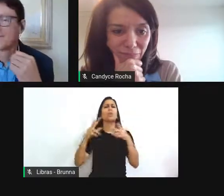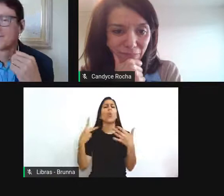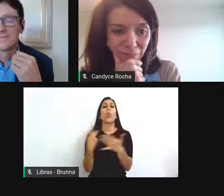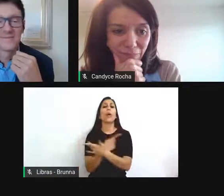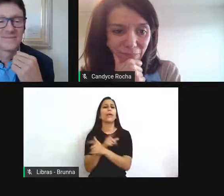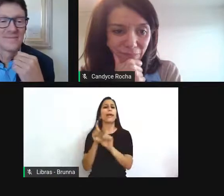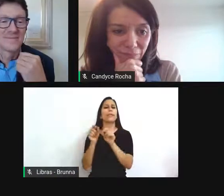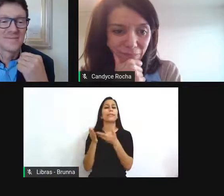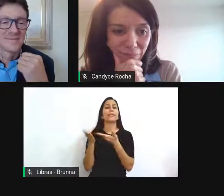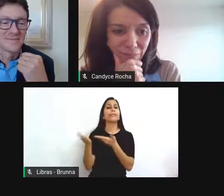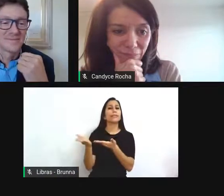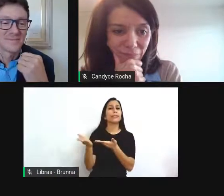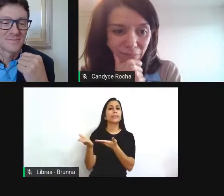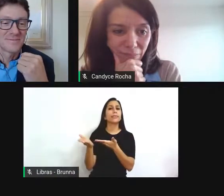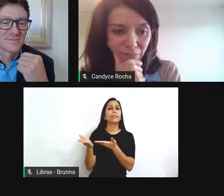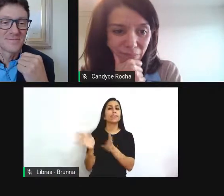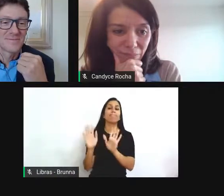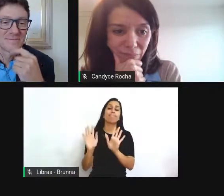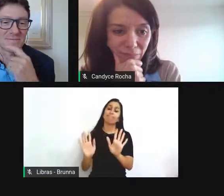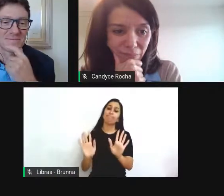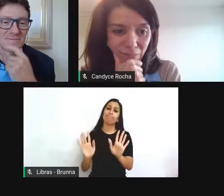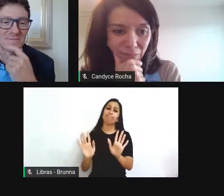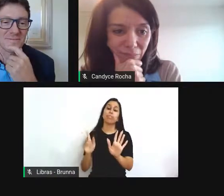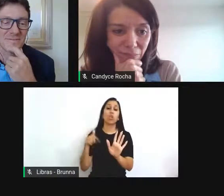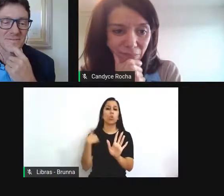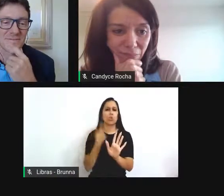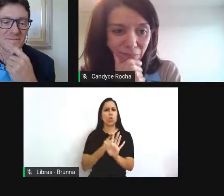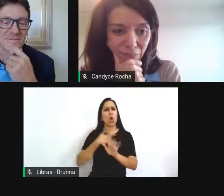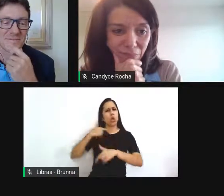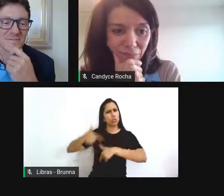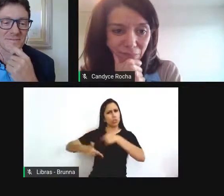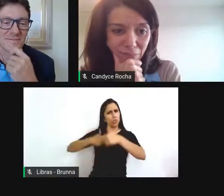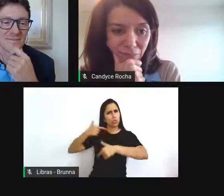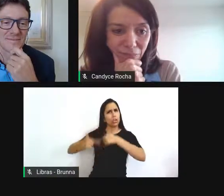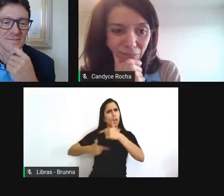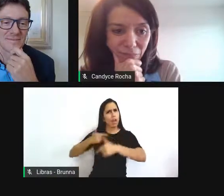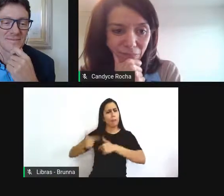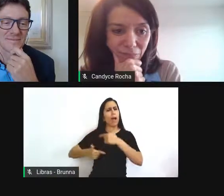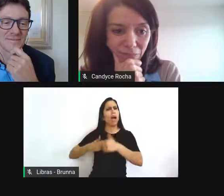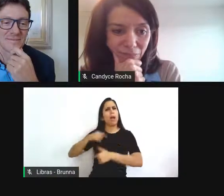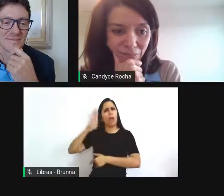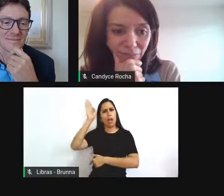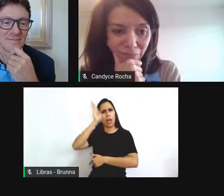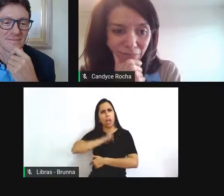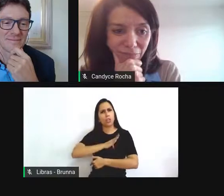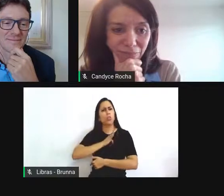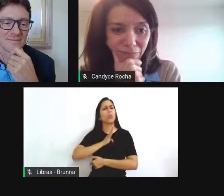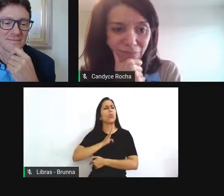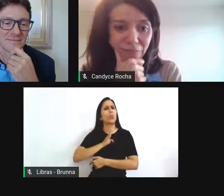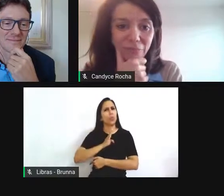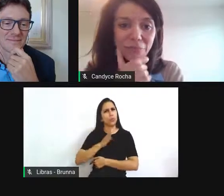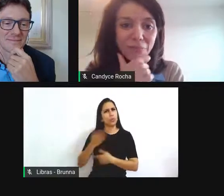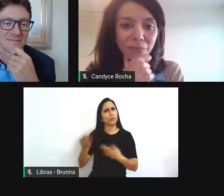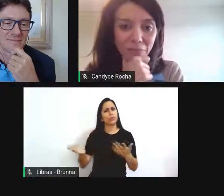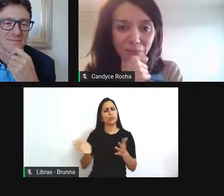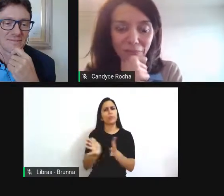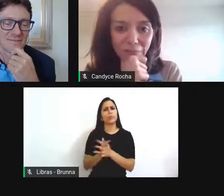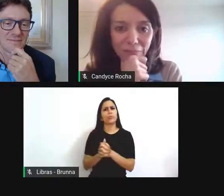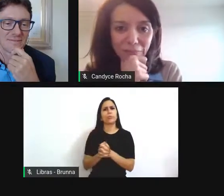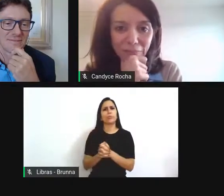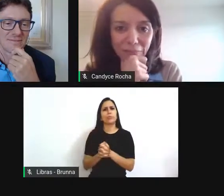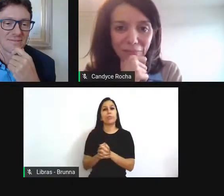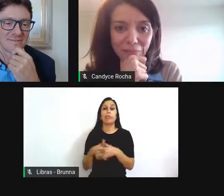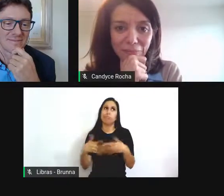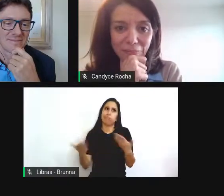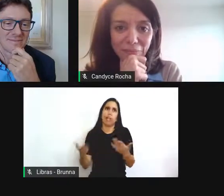aconteceria? E o nosso trabalho, ele está sendo todo gratuito, digamos assim, gratuito, obviamente, né? Eu recebi um